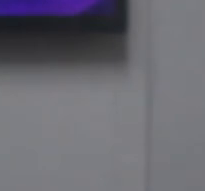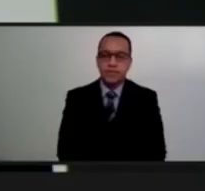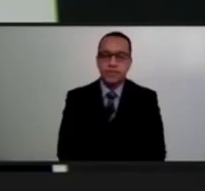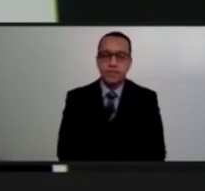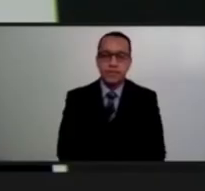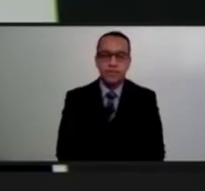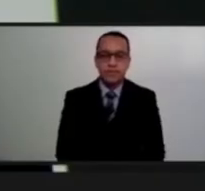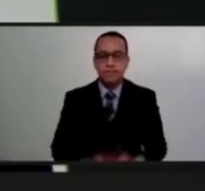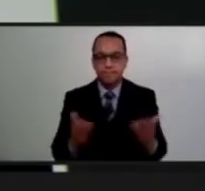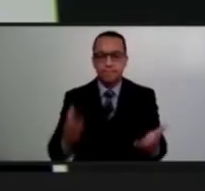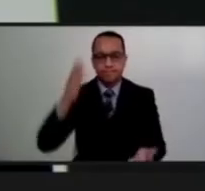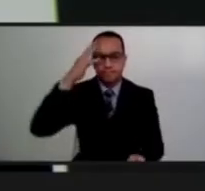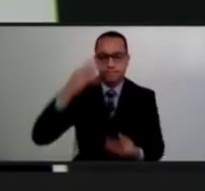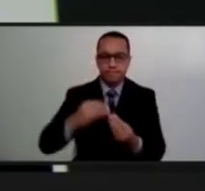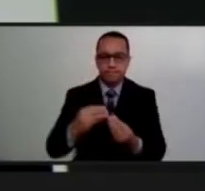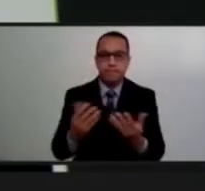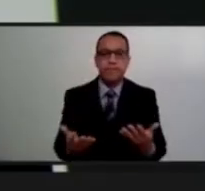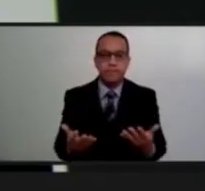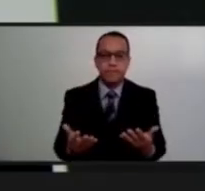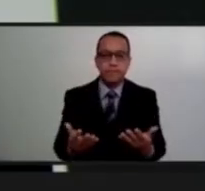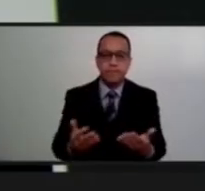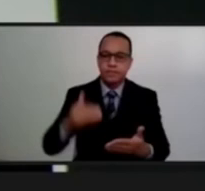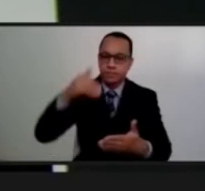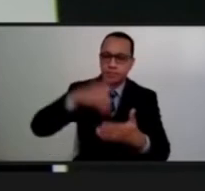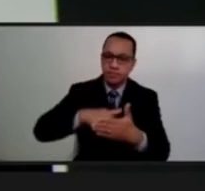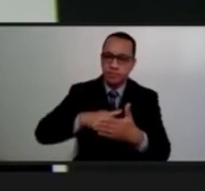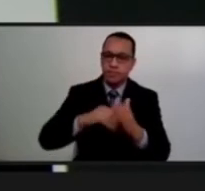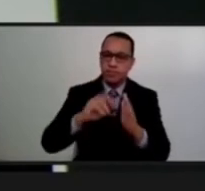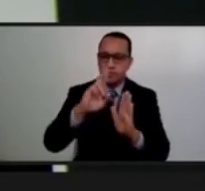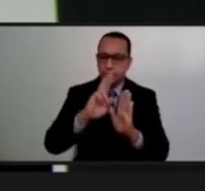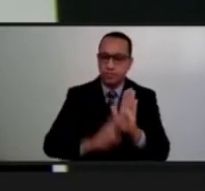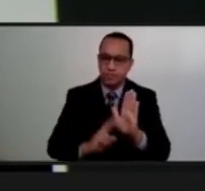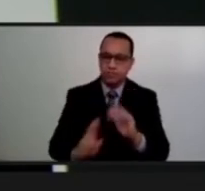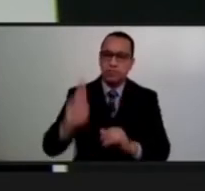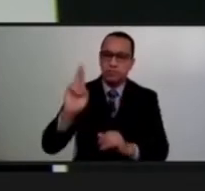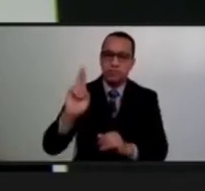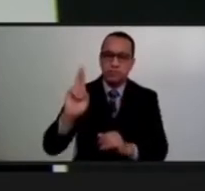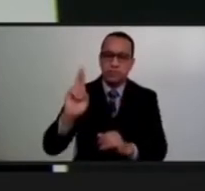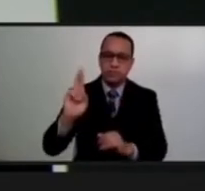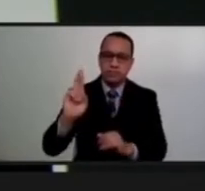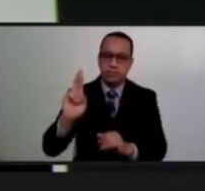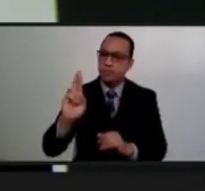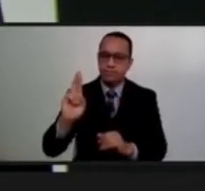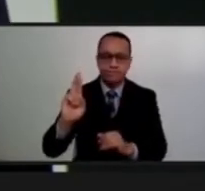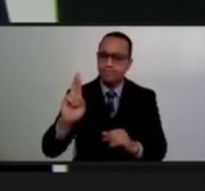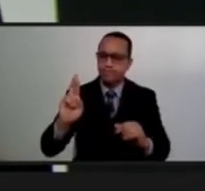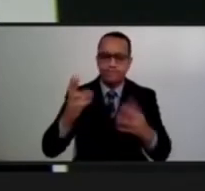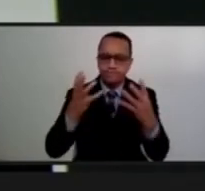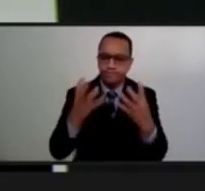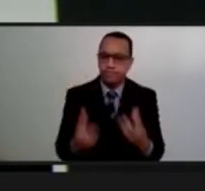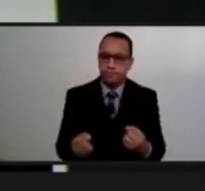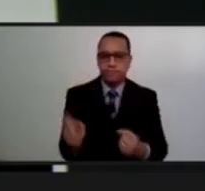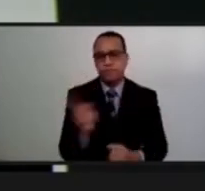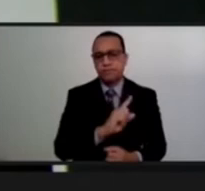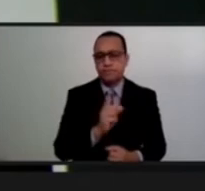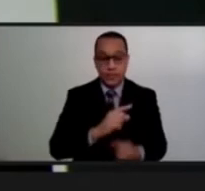inconstitucional. Portanto, o voto do relator é pela improcedência do